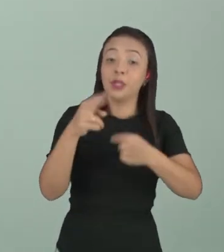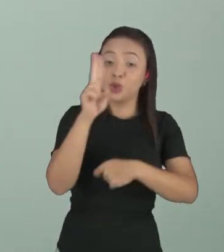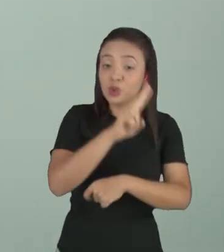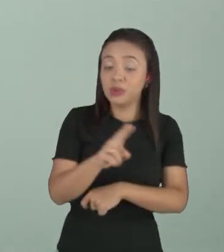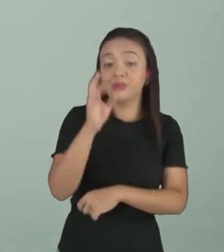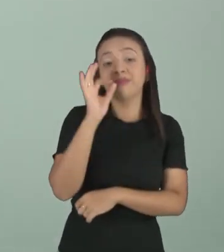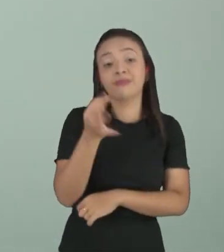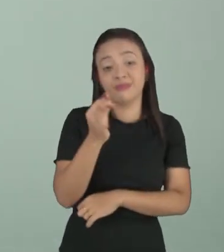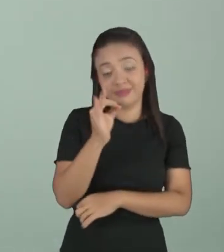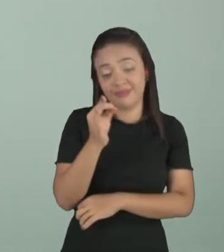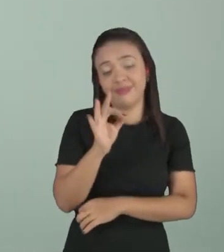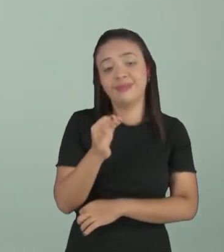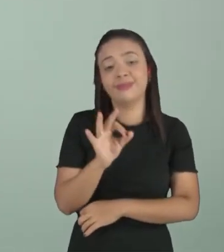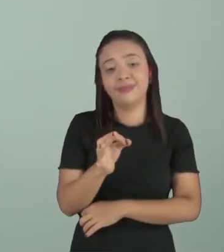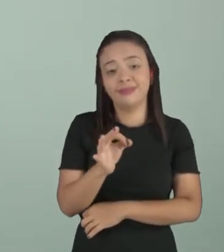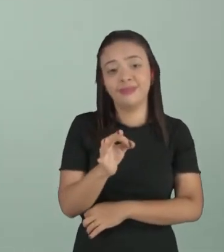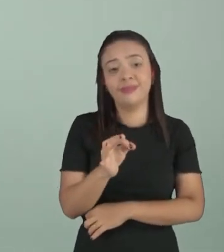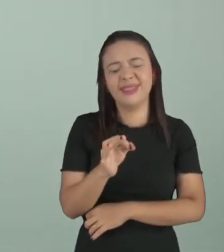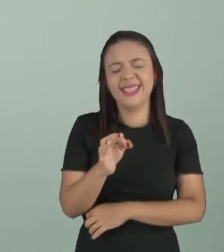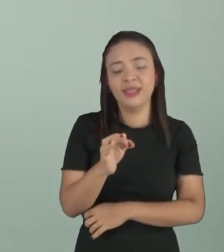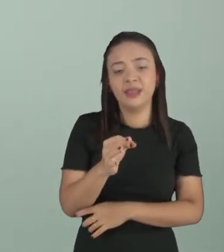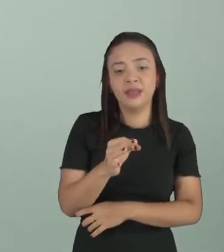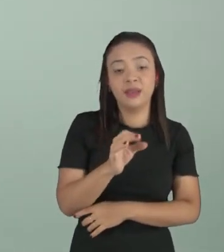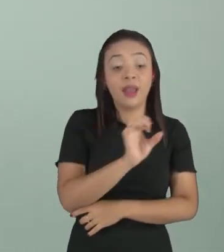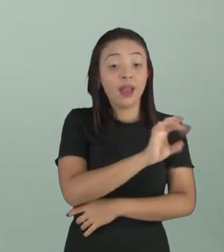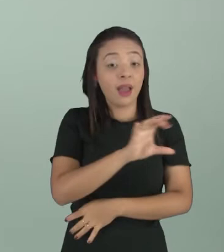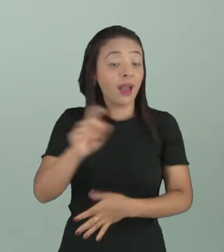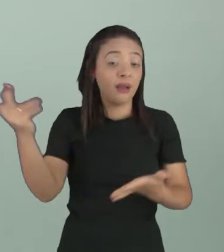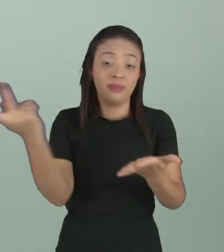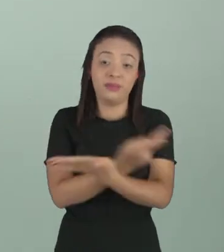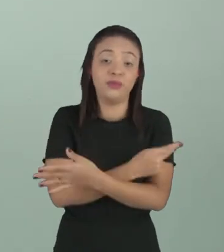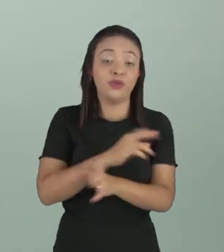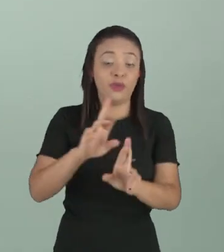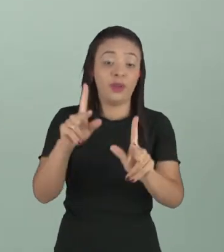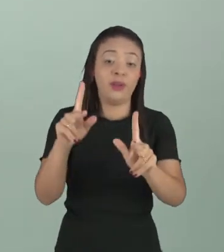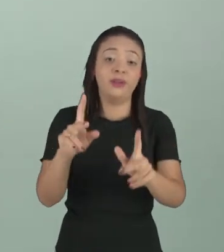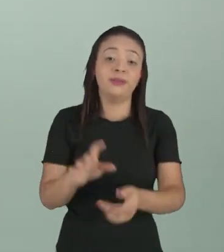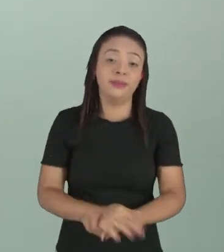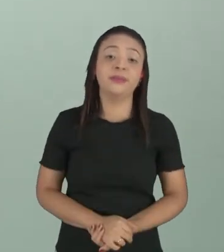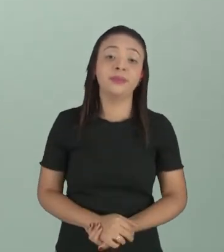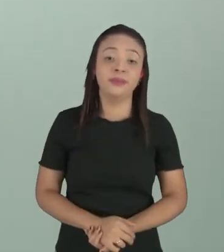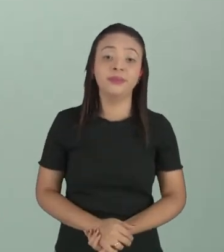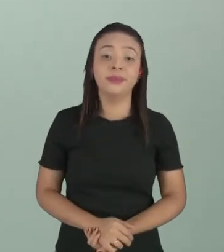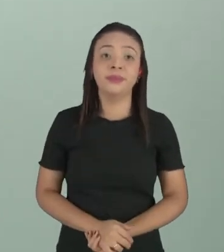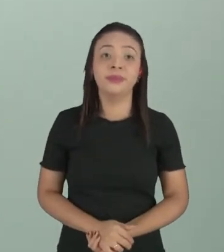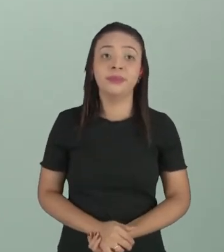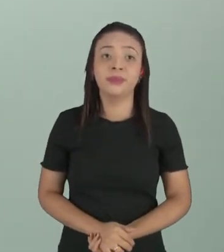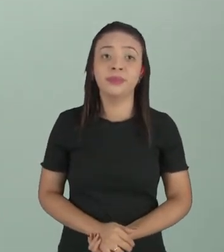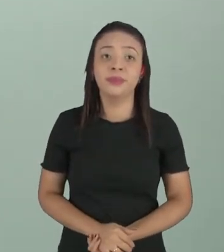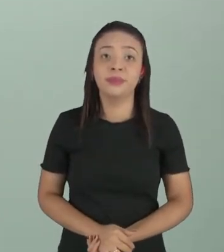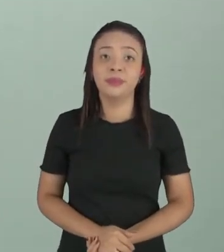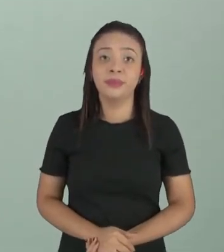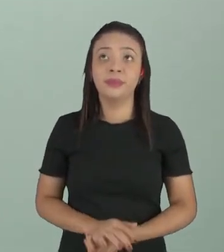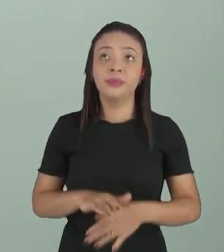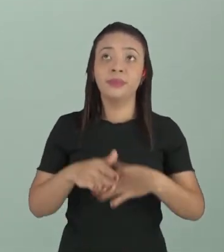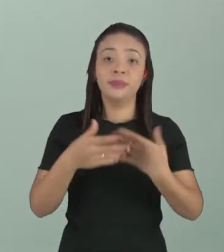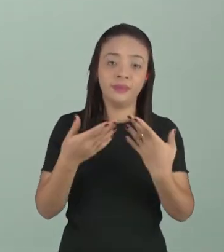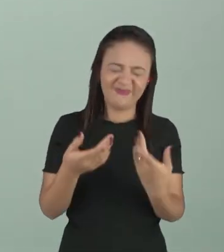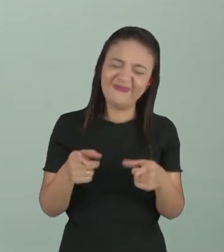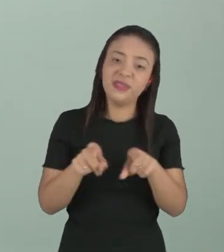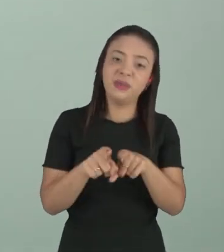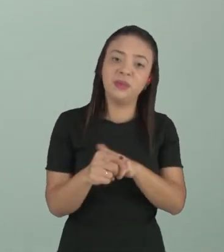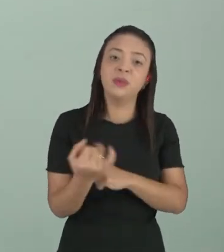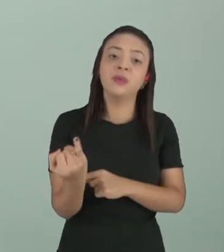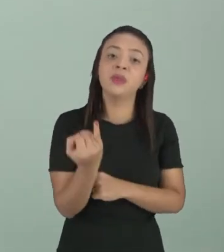utilizar certas letras em determinadas situações, tá bom? Então, é importante que